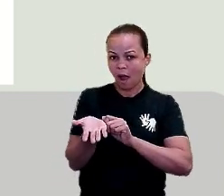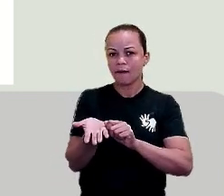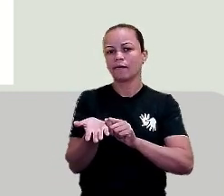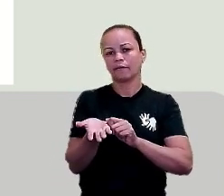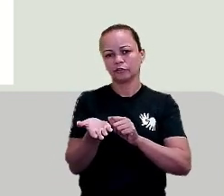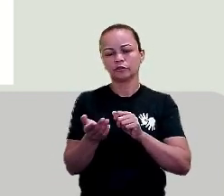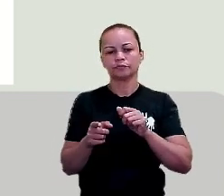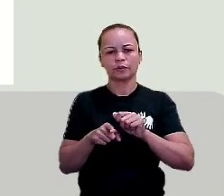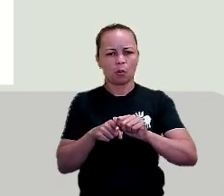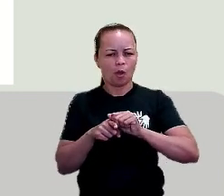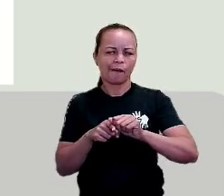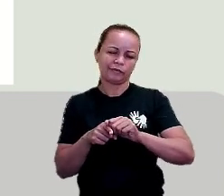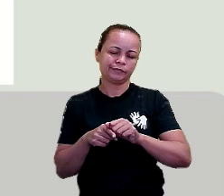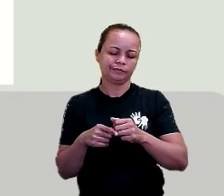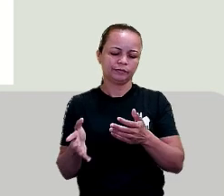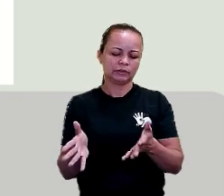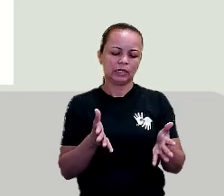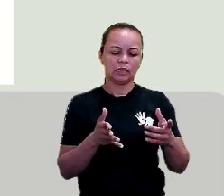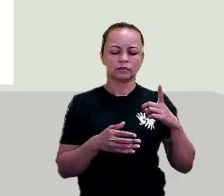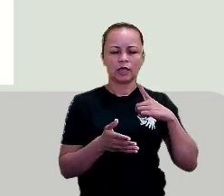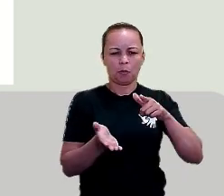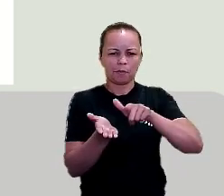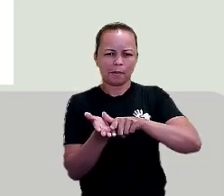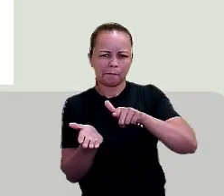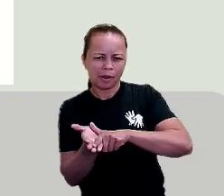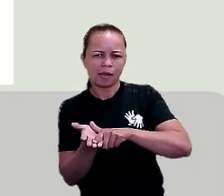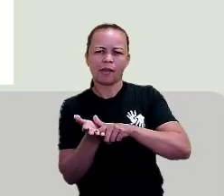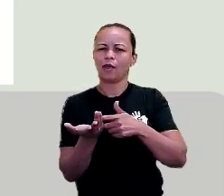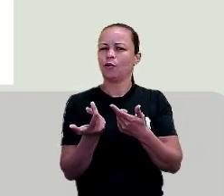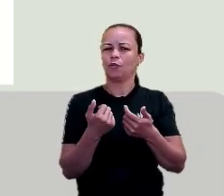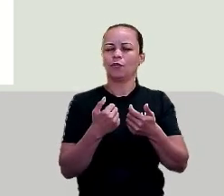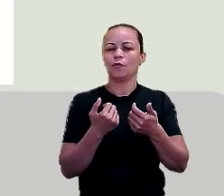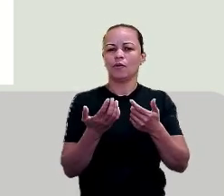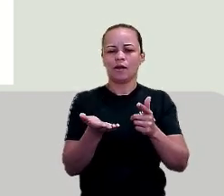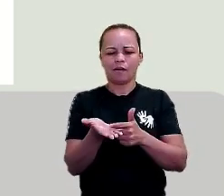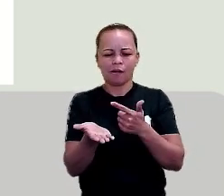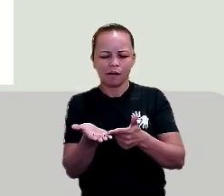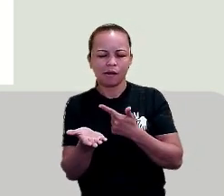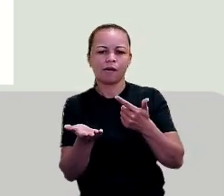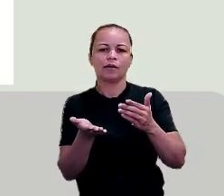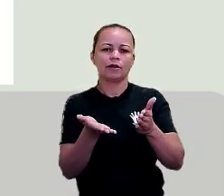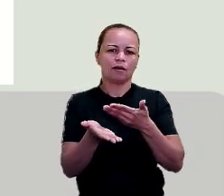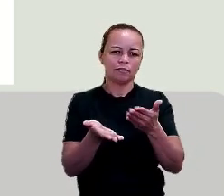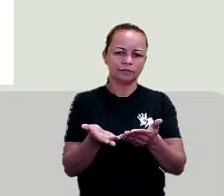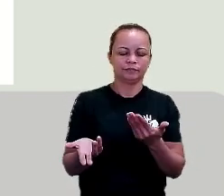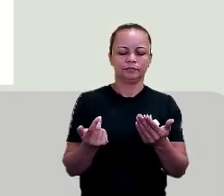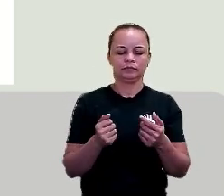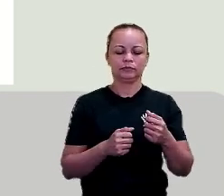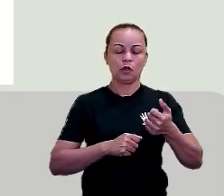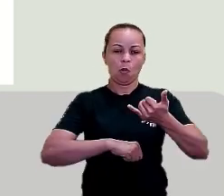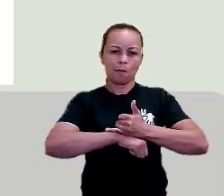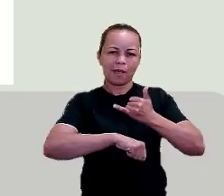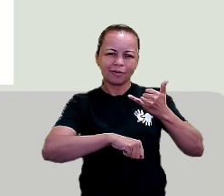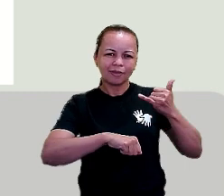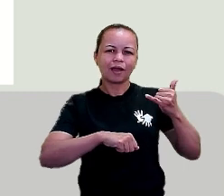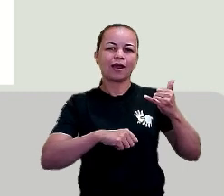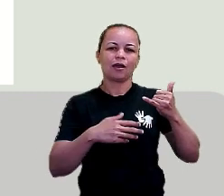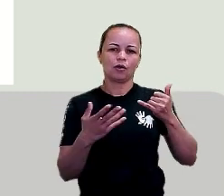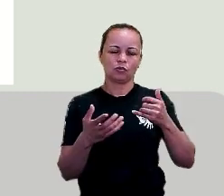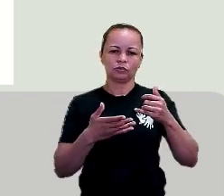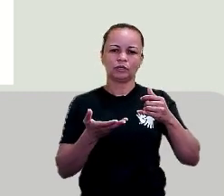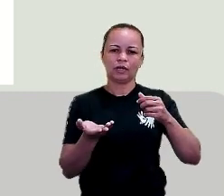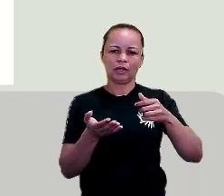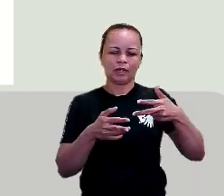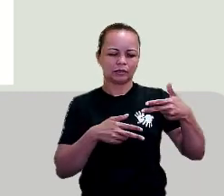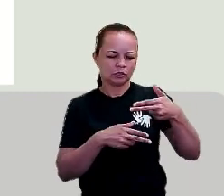A celulose, papel, caderno, livros. O metal, tesoura,